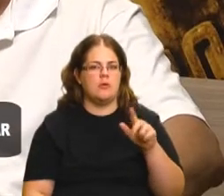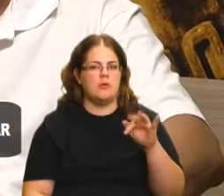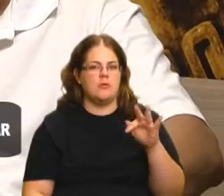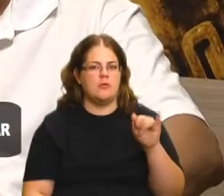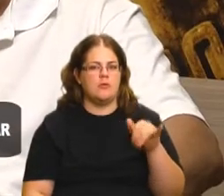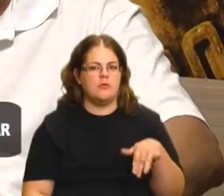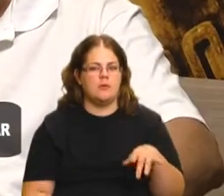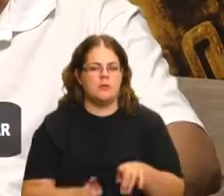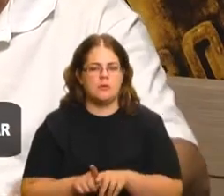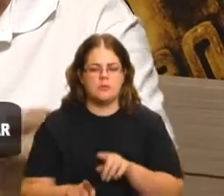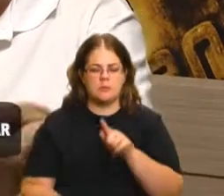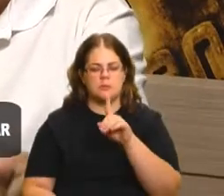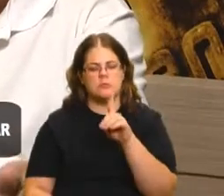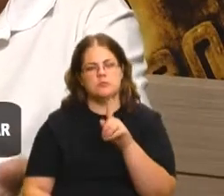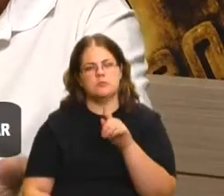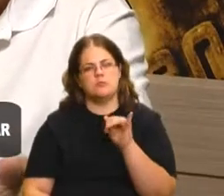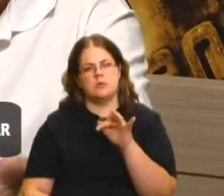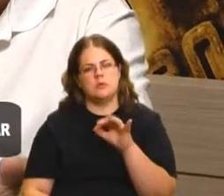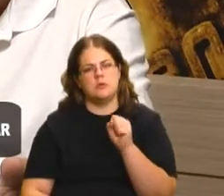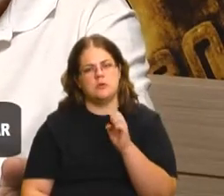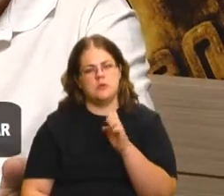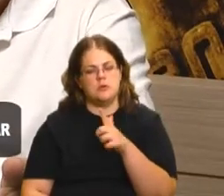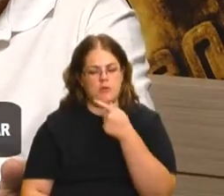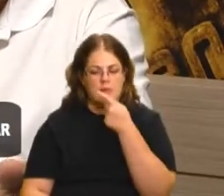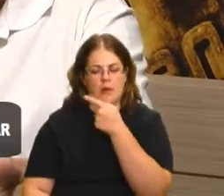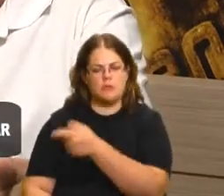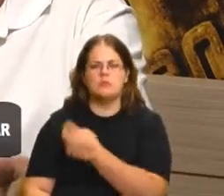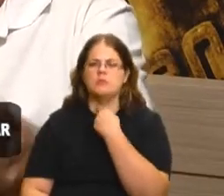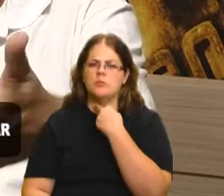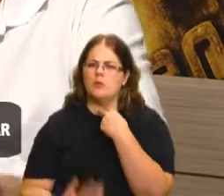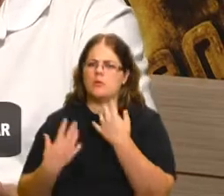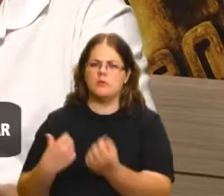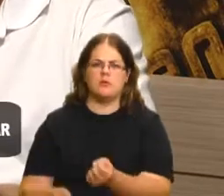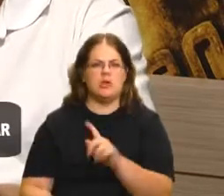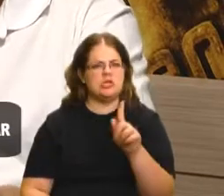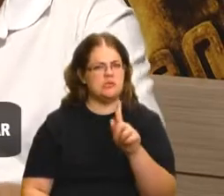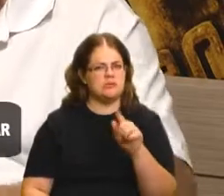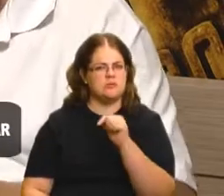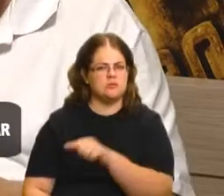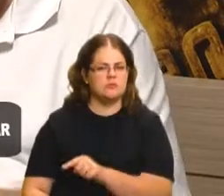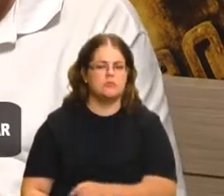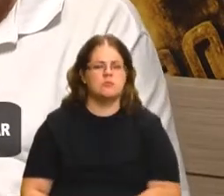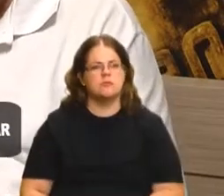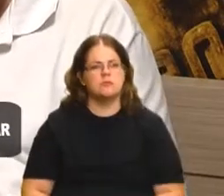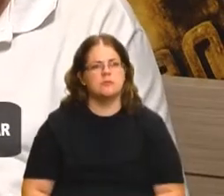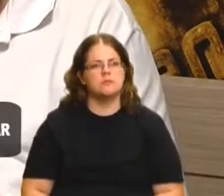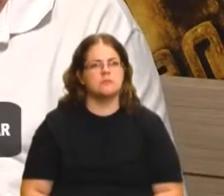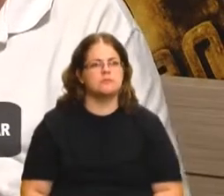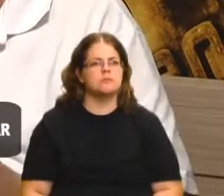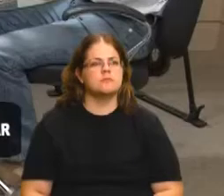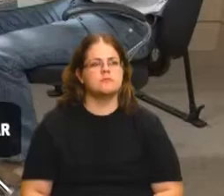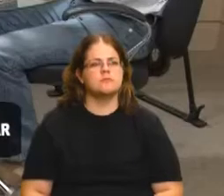não permitir esse tipo de coisa, o Ednardo era um porta-voz da linha dura. O Geisel,